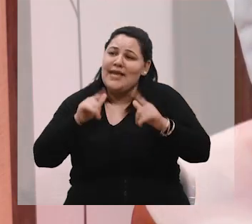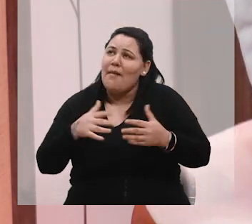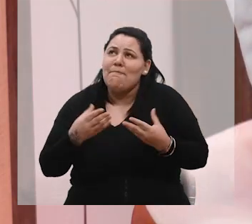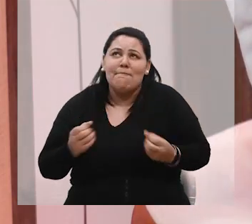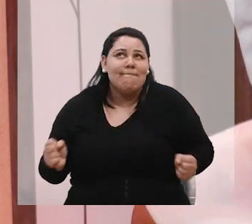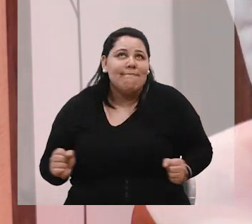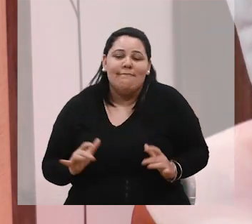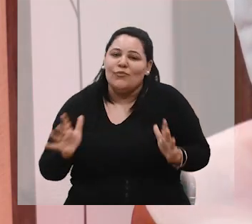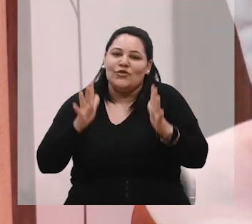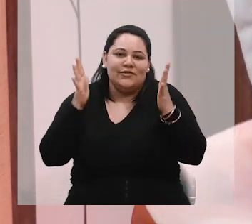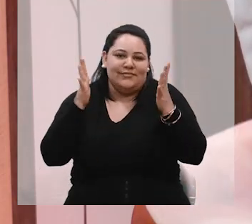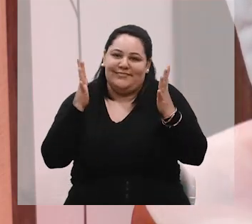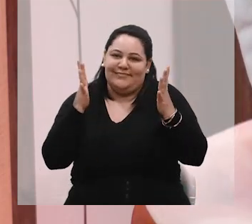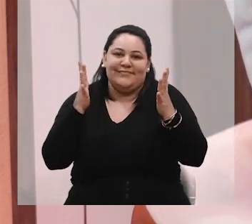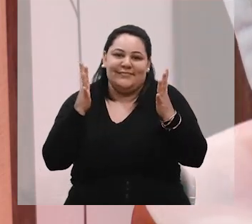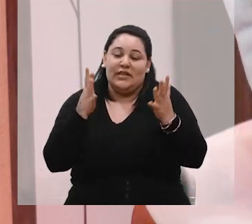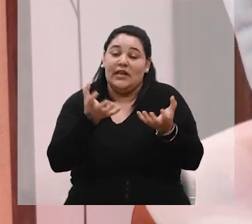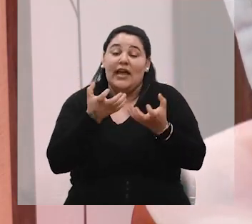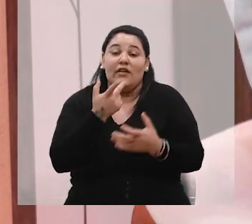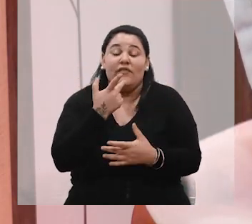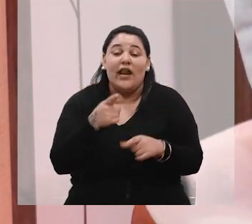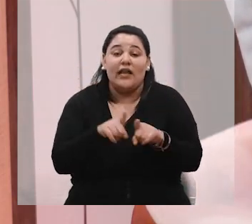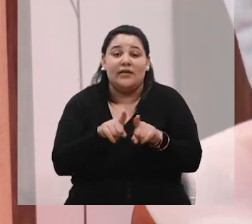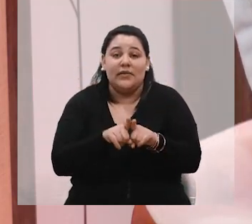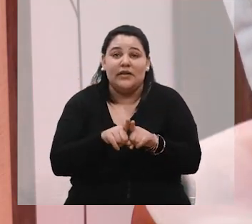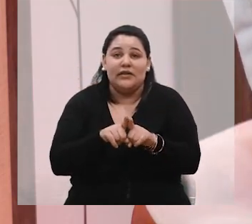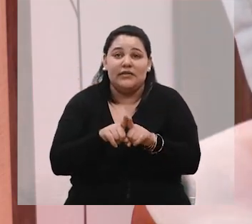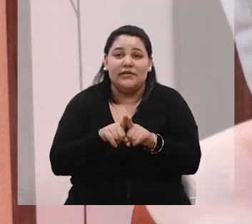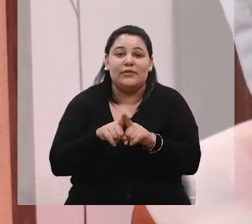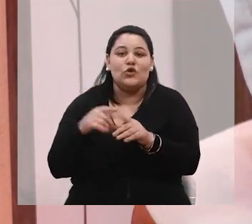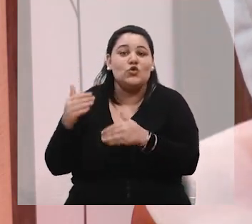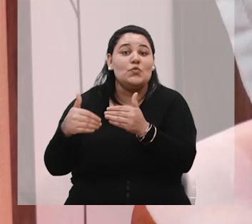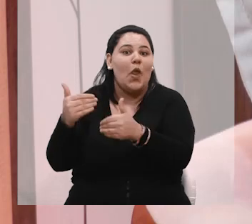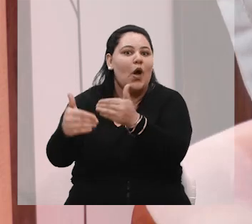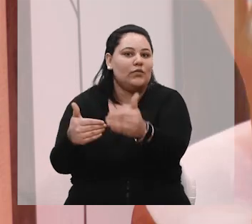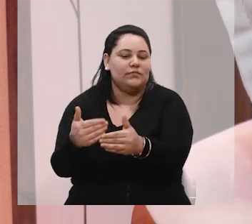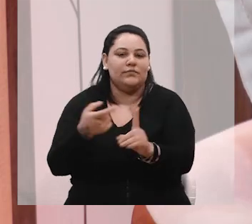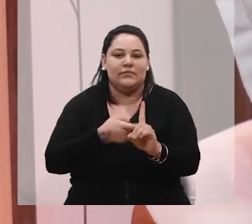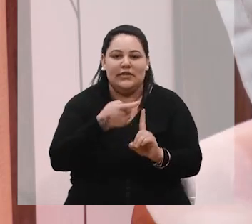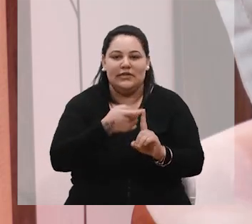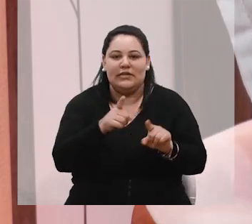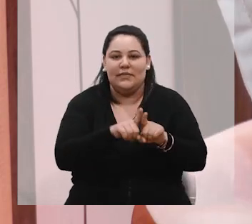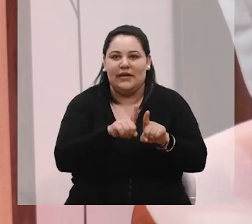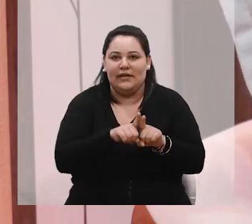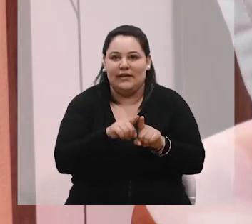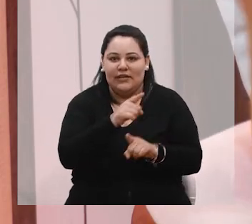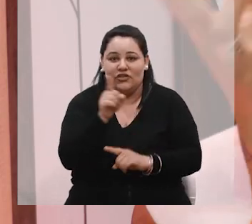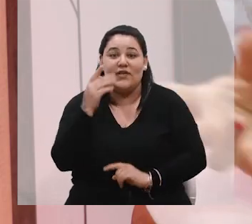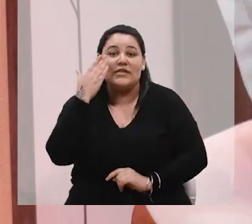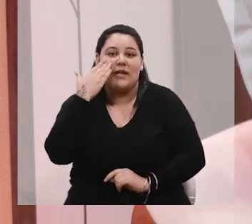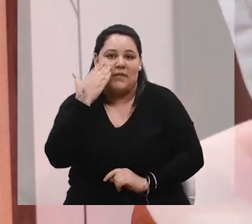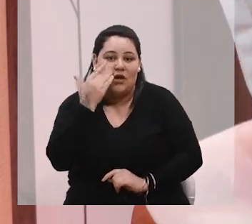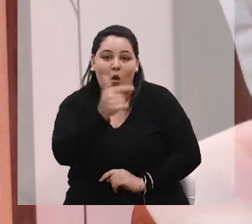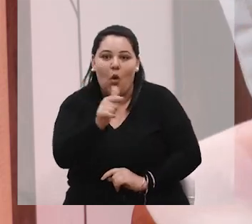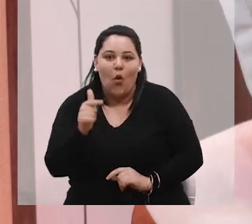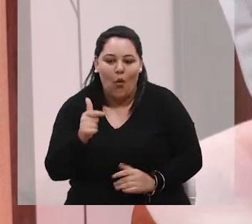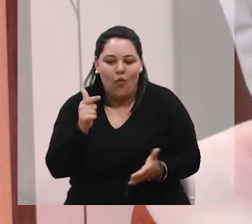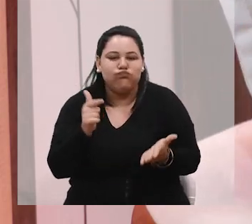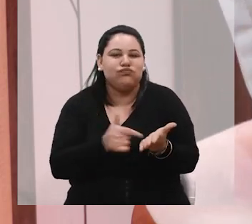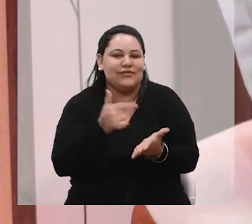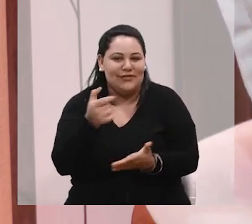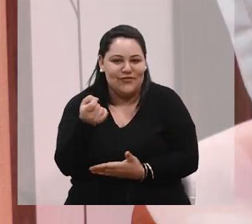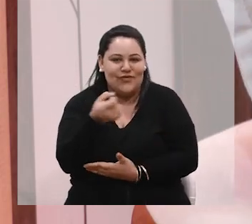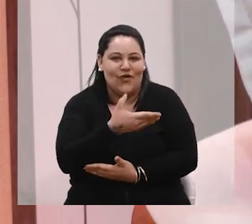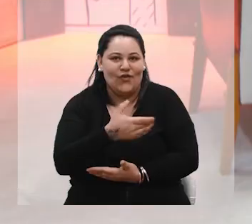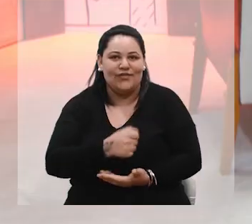caramba. E quero dizer também que nos próximos meses, por aí, a gente vai saber de outros lançamentos. Olha aí que